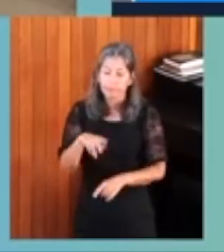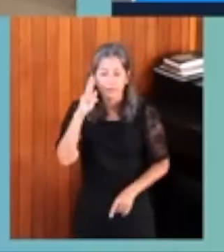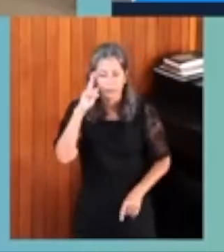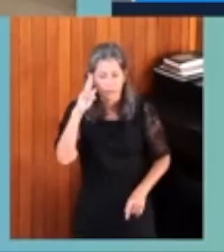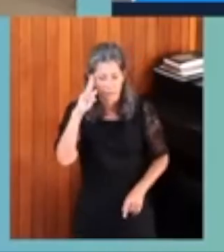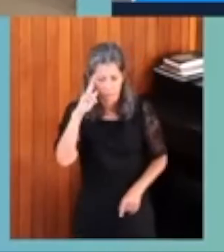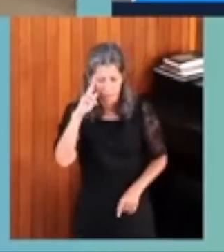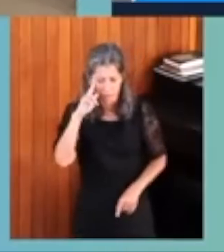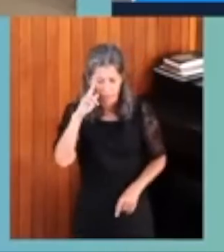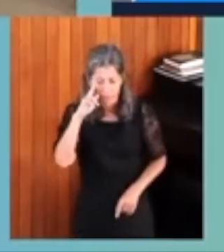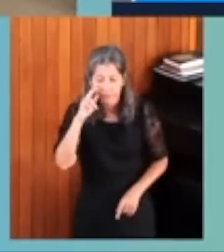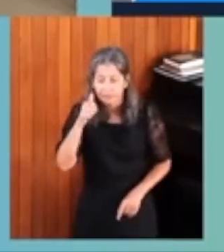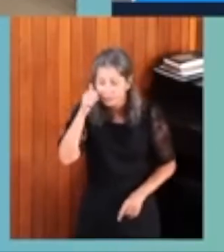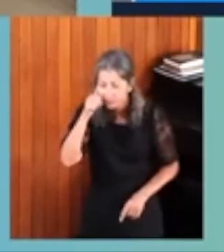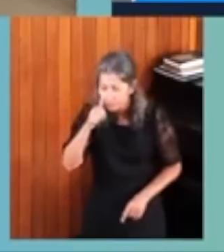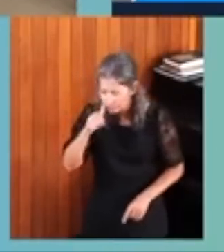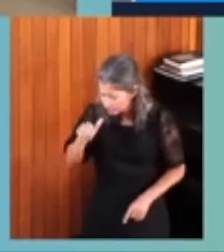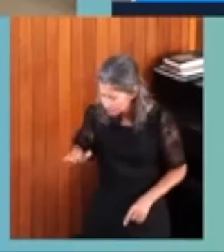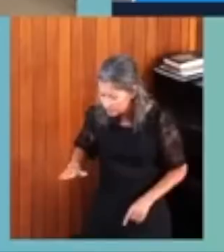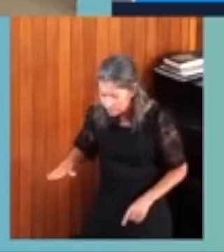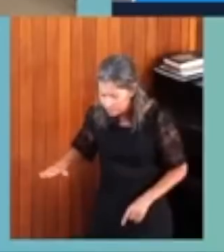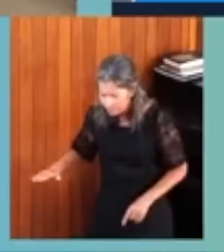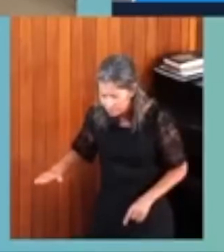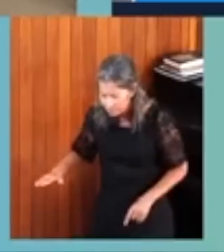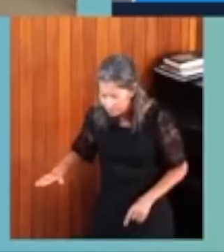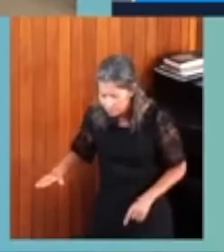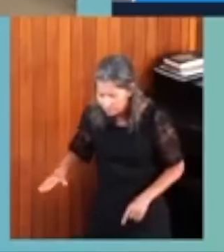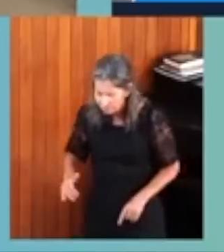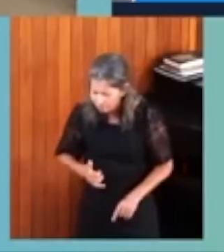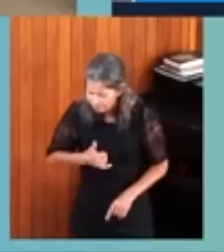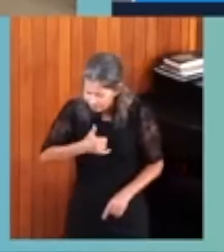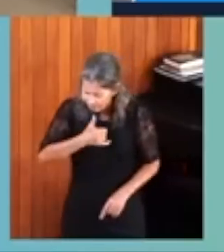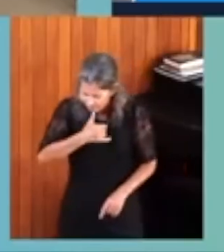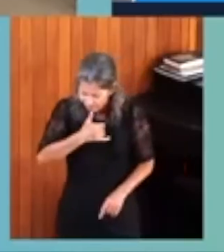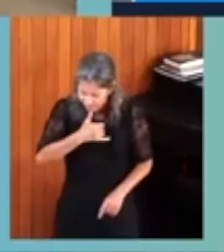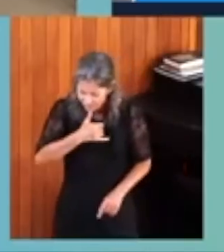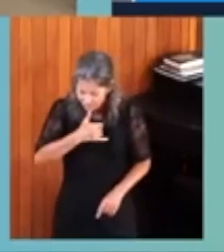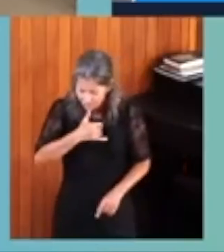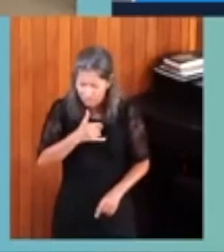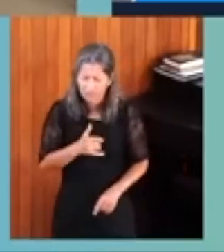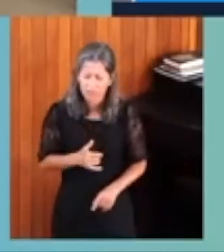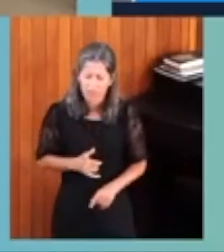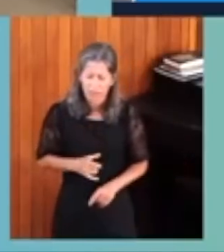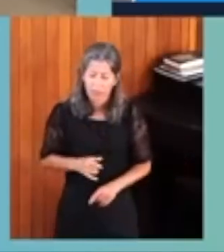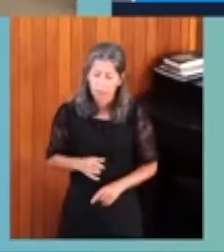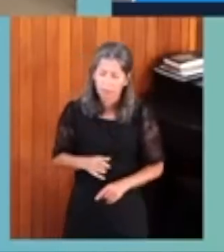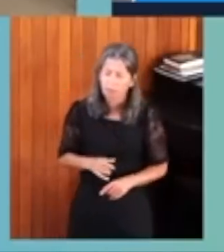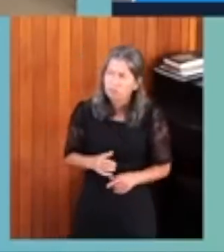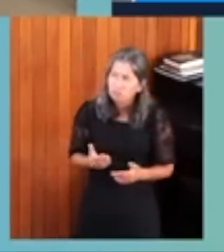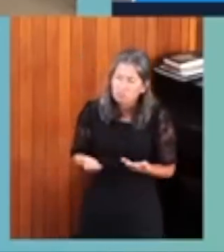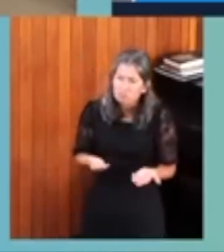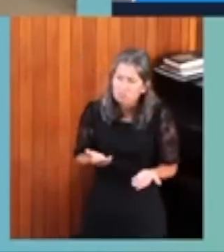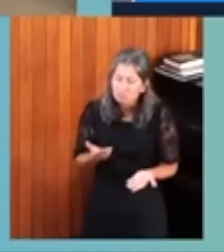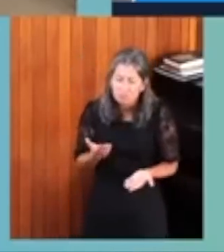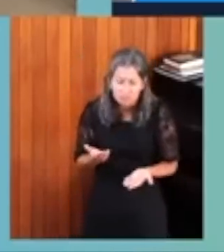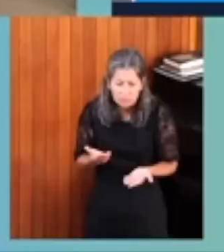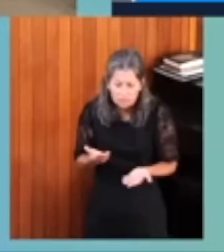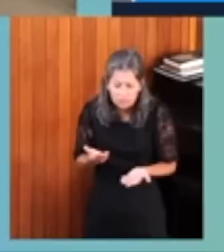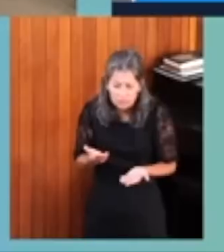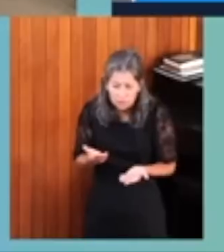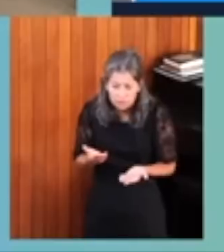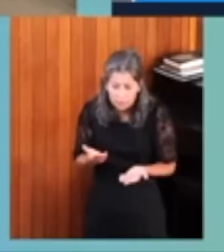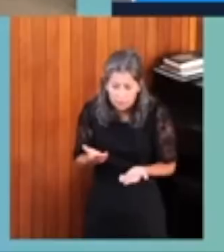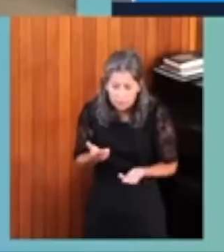Só que não tinha Bíblia na casa dela. Era uma família mais ligada ao espiritismo, catolicismo, não tinha Bíblia. E